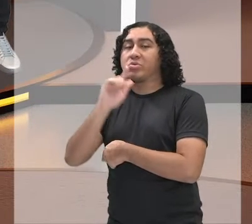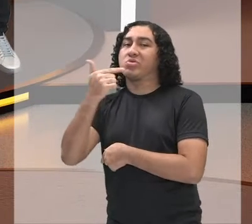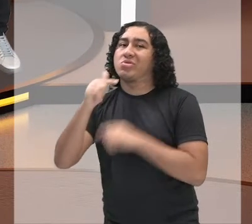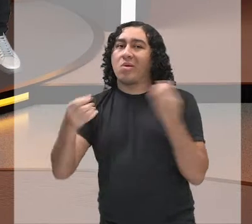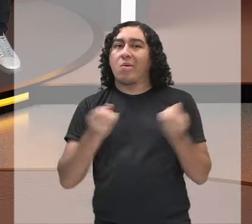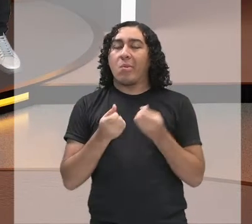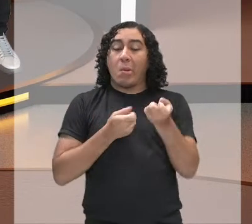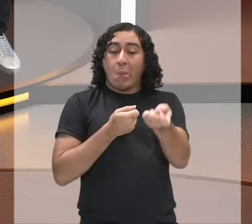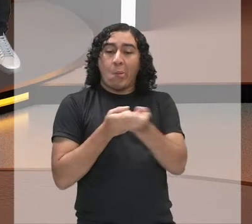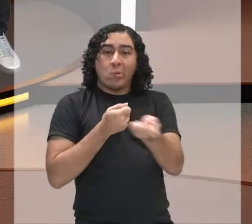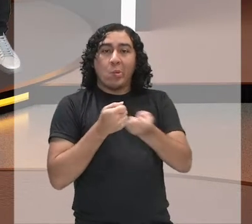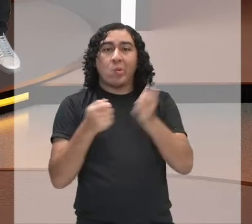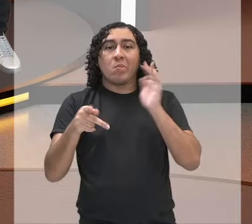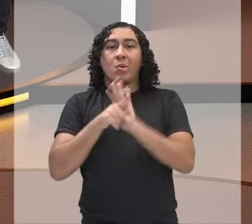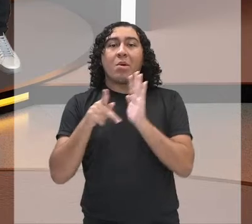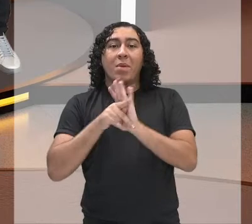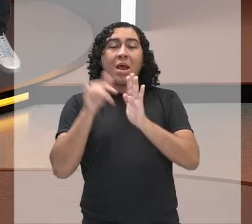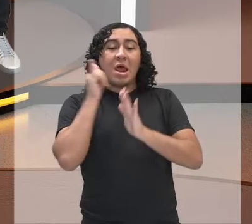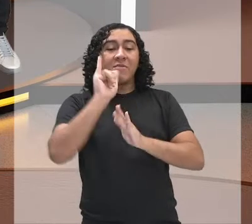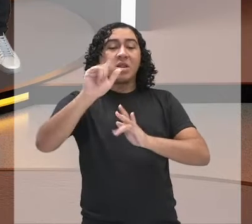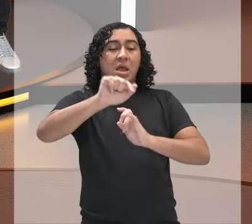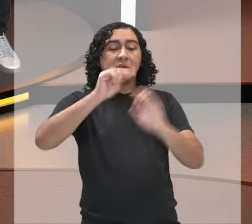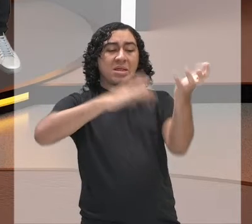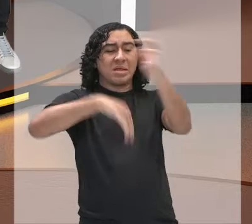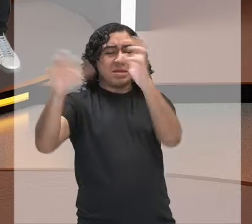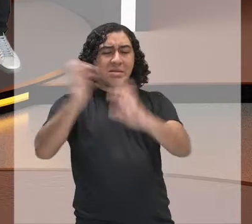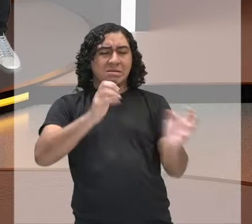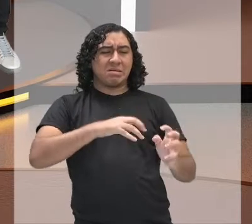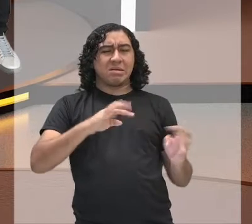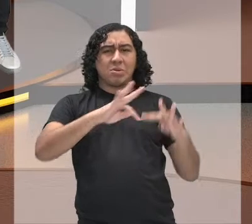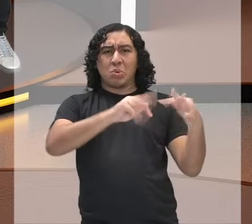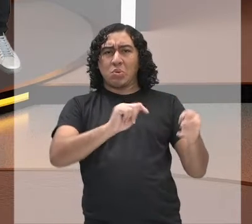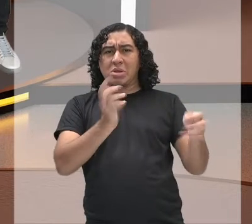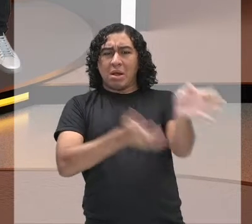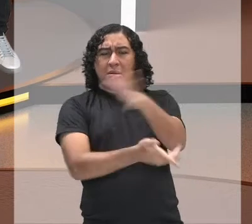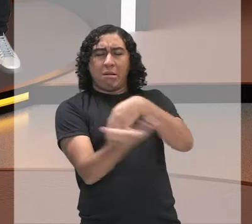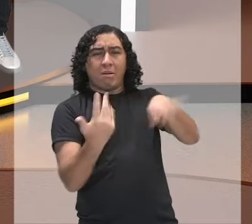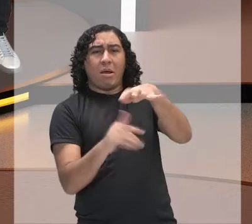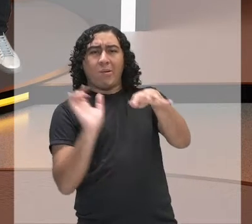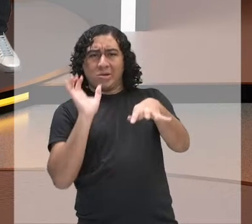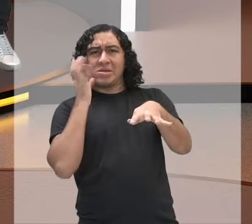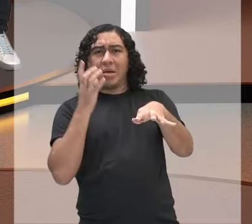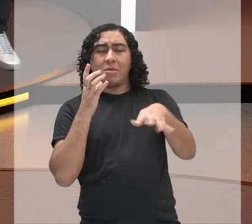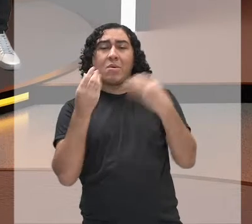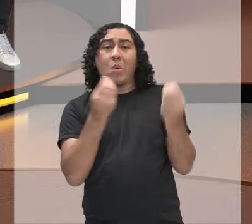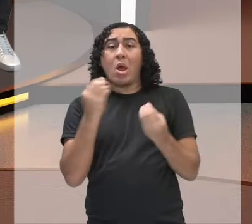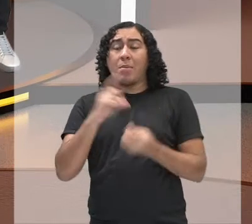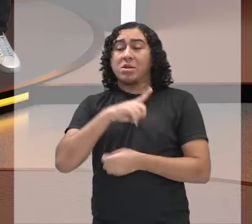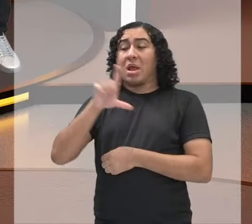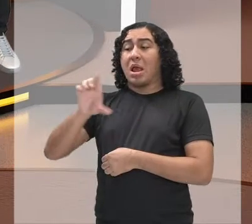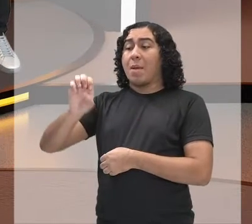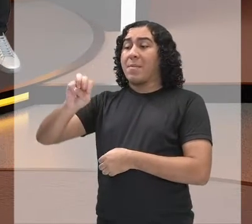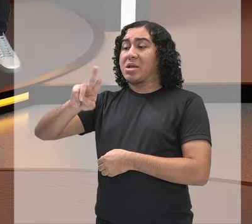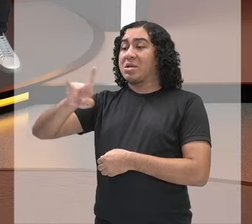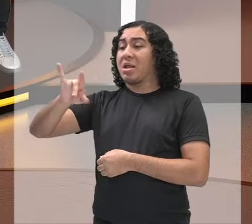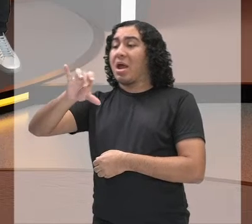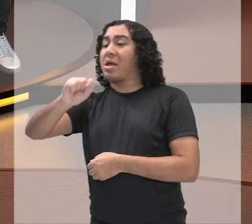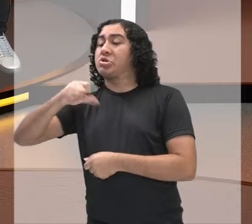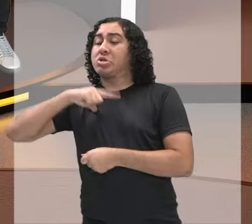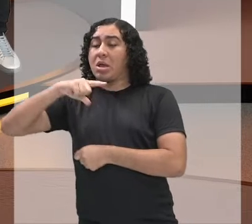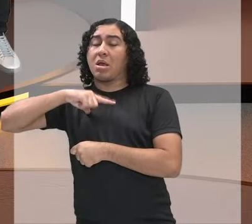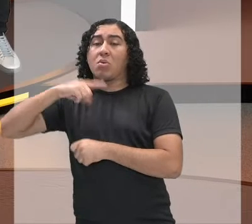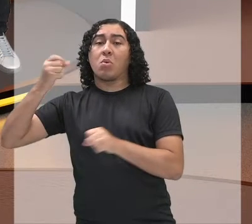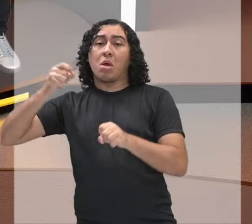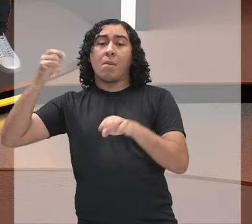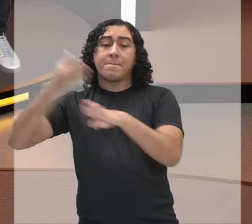para lutar e apaziguar as províncias revoltosas, ele vai contratar esses mercenários que vão vir aqui e